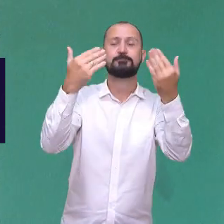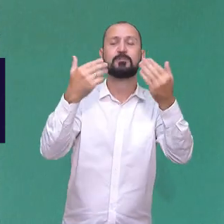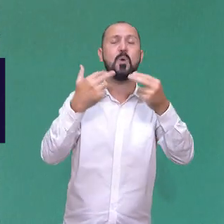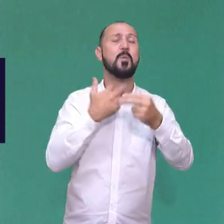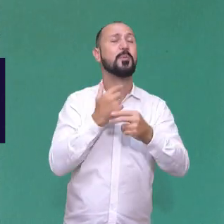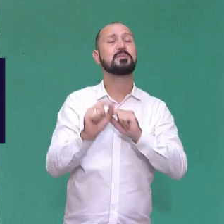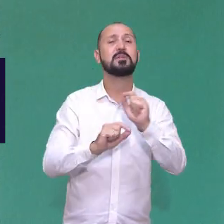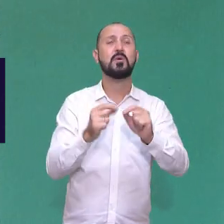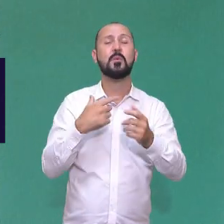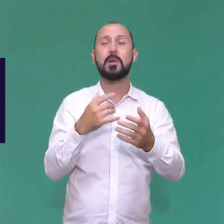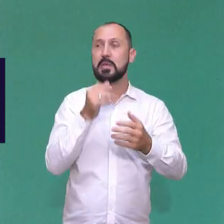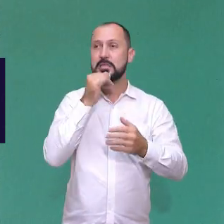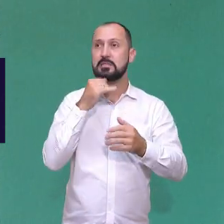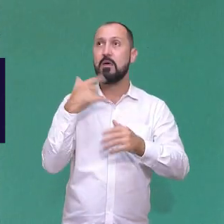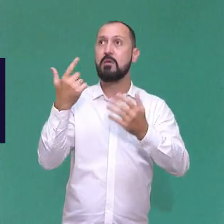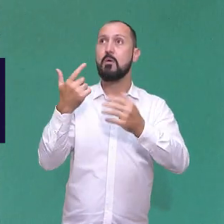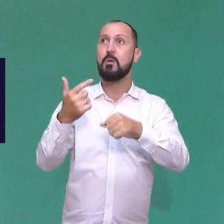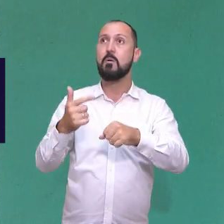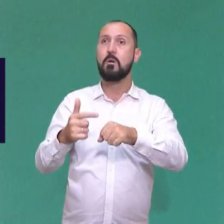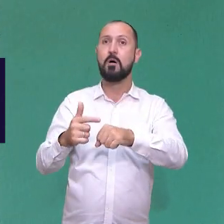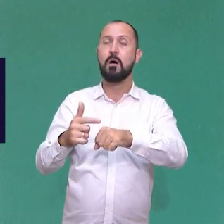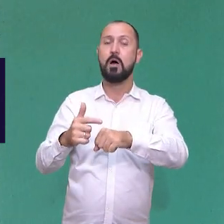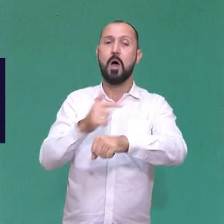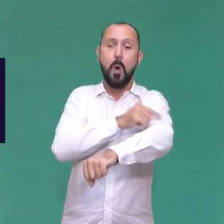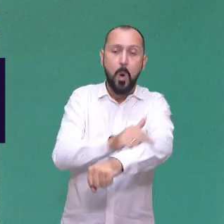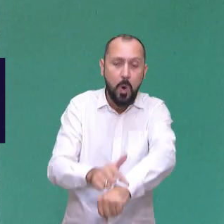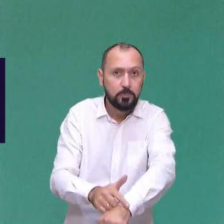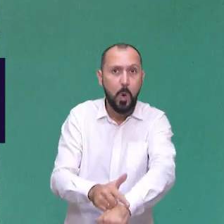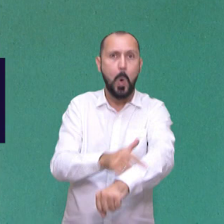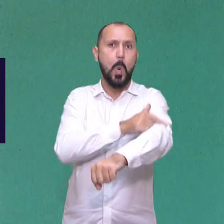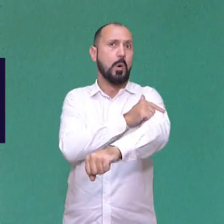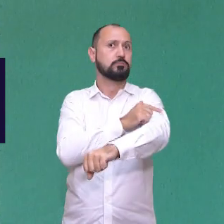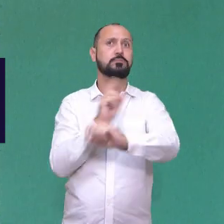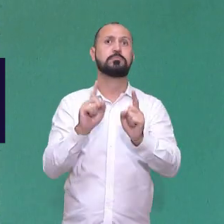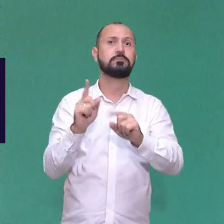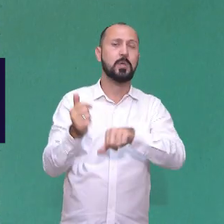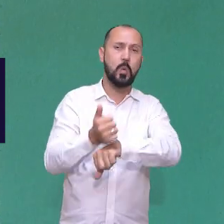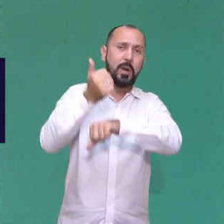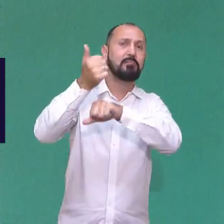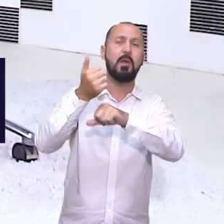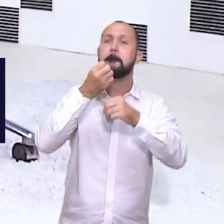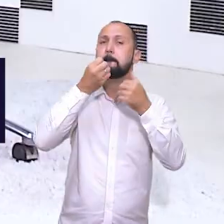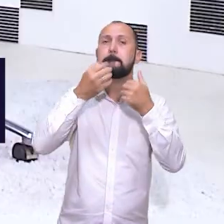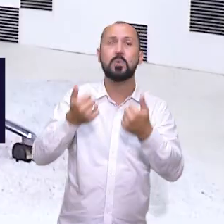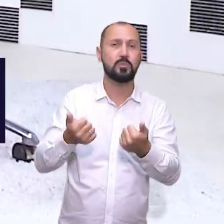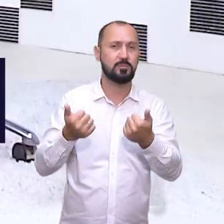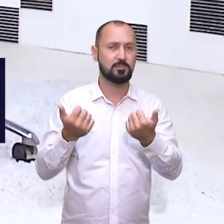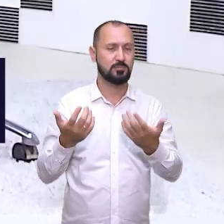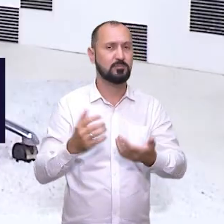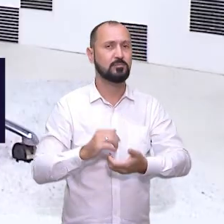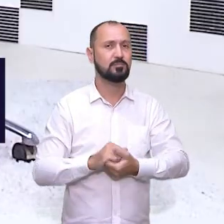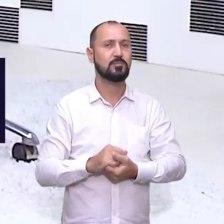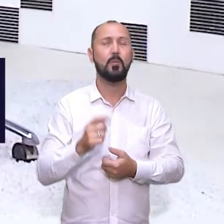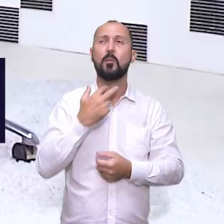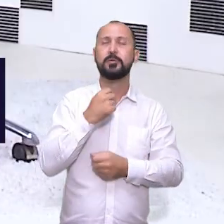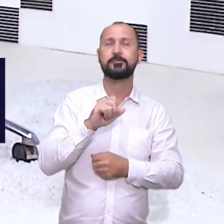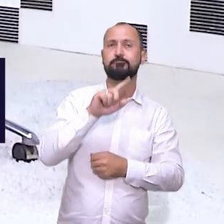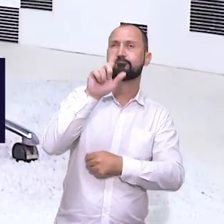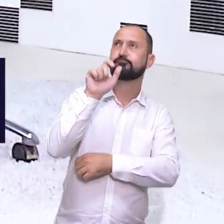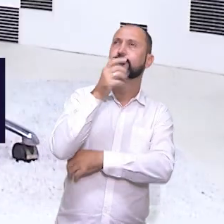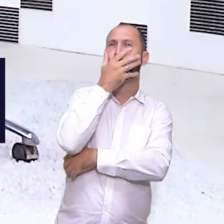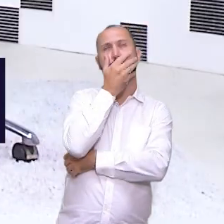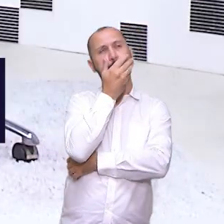educação de cada um de nós. Então, não pode ser uma coisa para, em vez de aumentar, diminuir, né? Então, tem que ser coisa de qualidade,